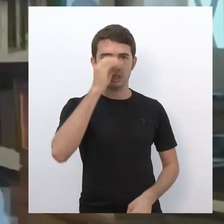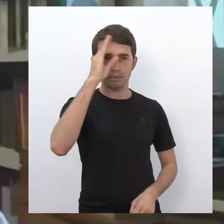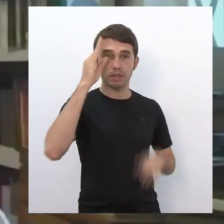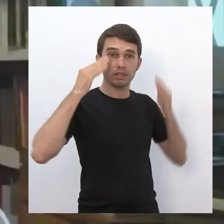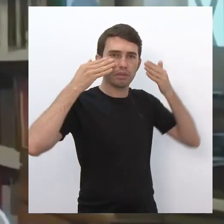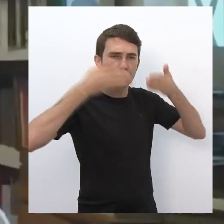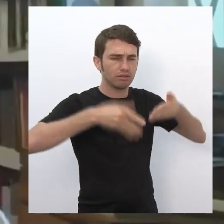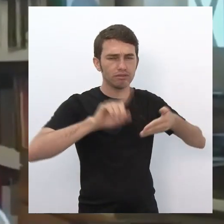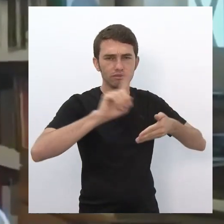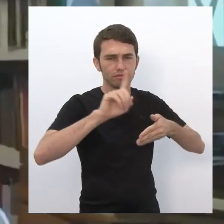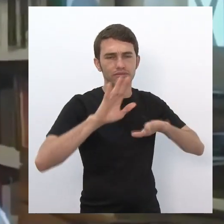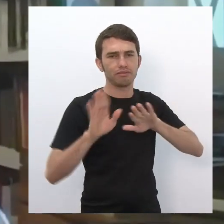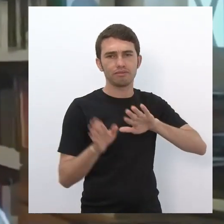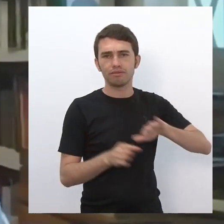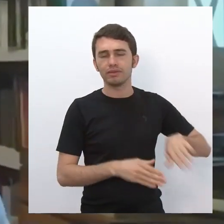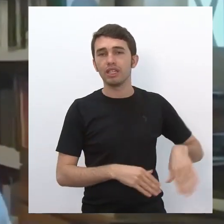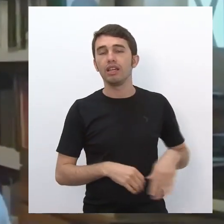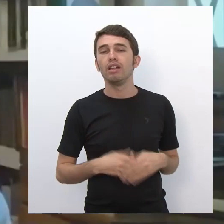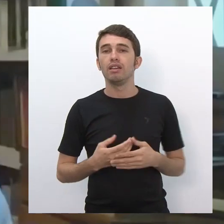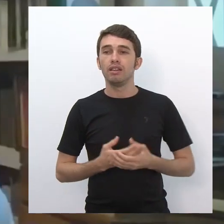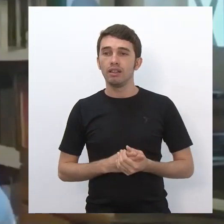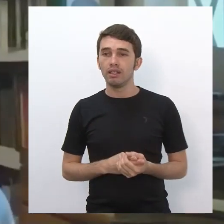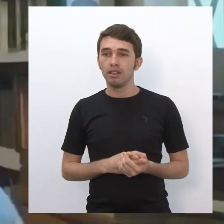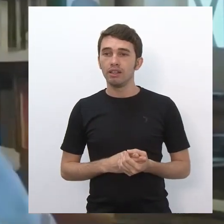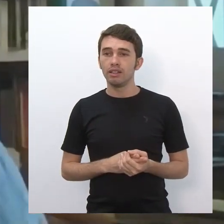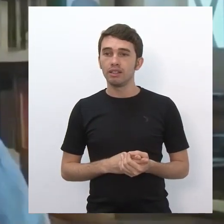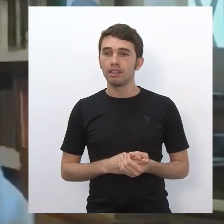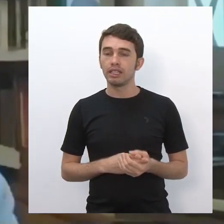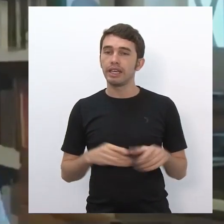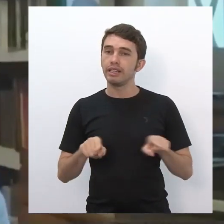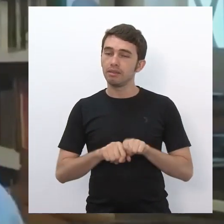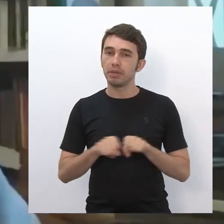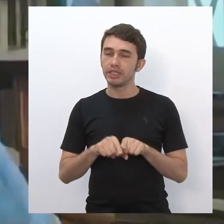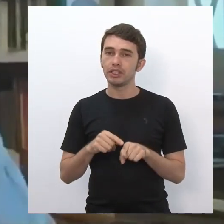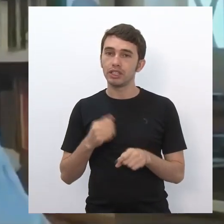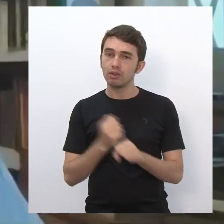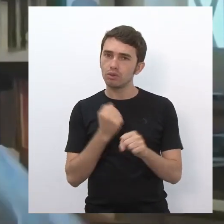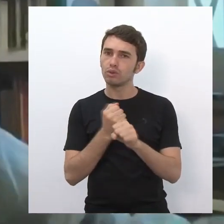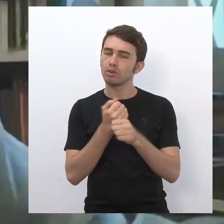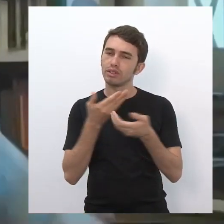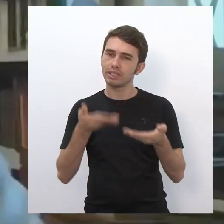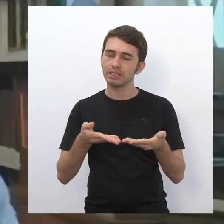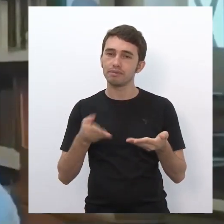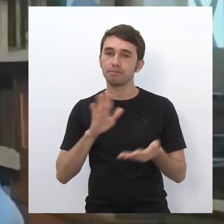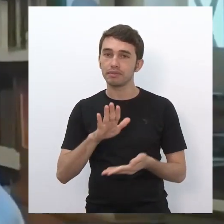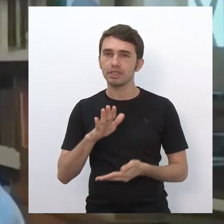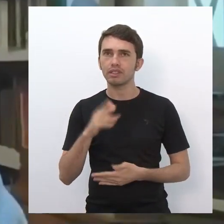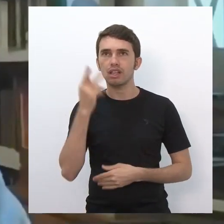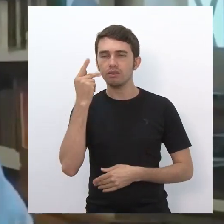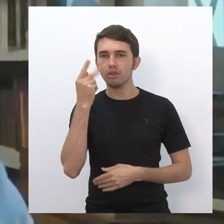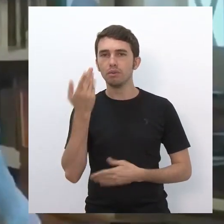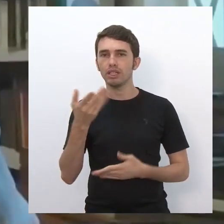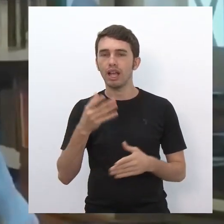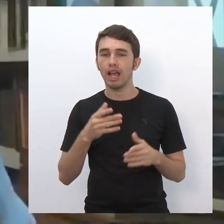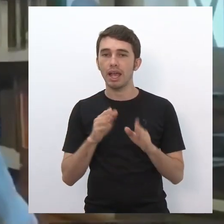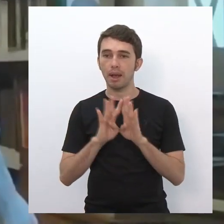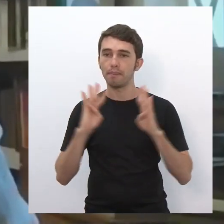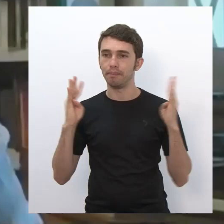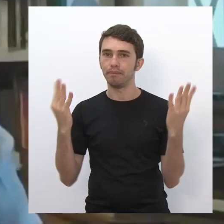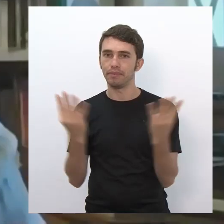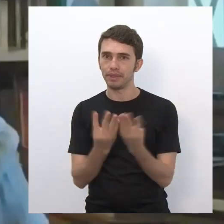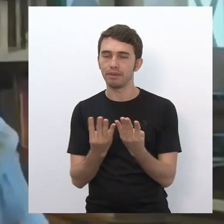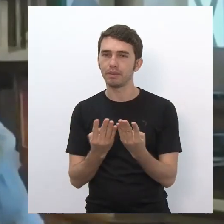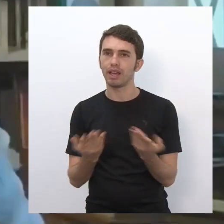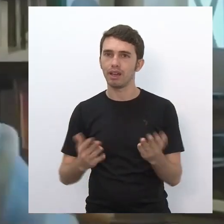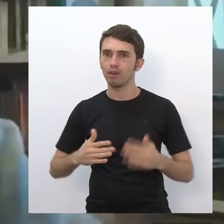né? Então, e a gente tem construído assim. Agora, naturalmente, começou a pandemia, nós fomos colhidos, aí,